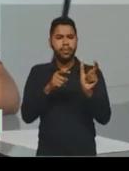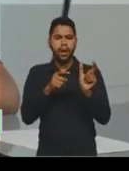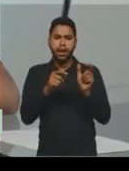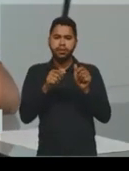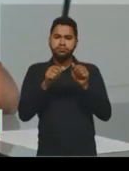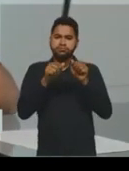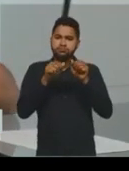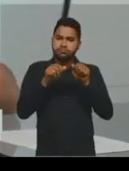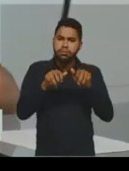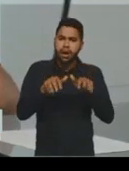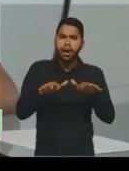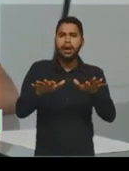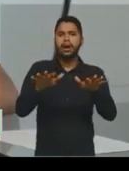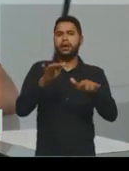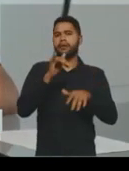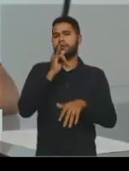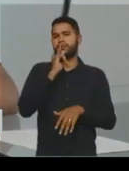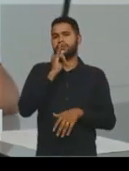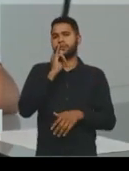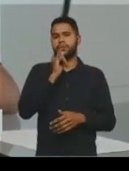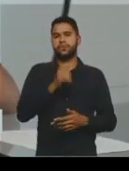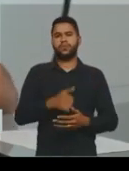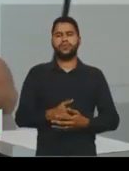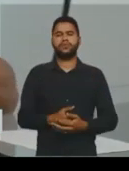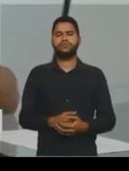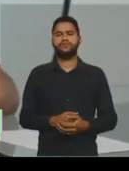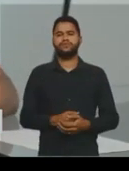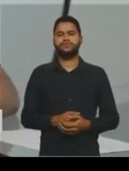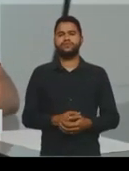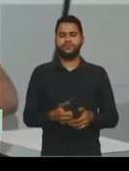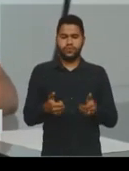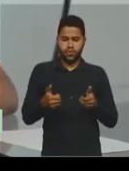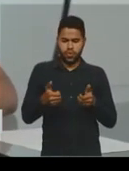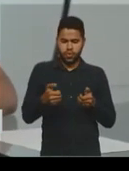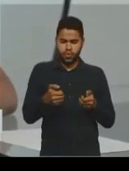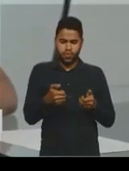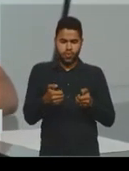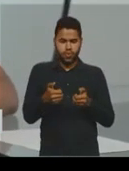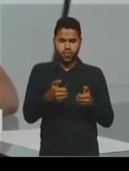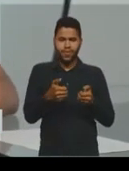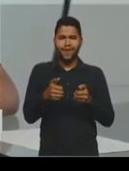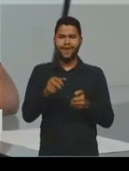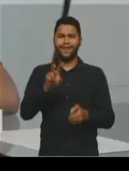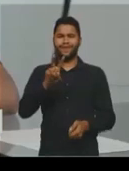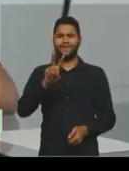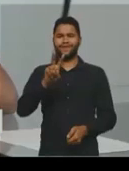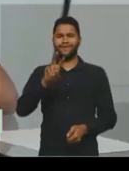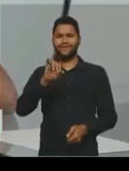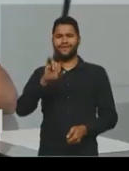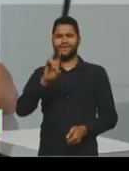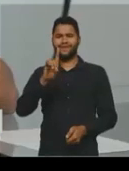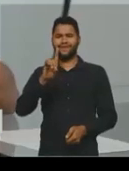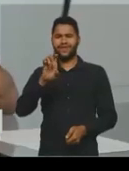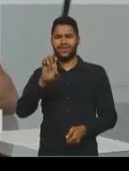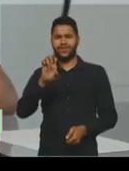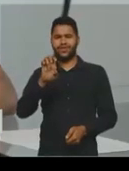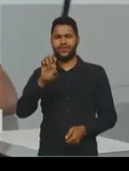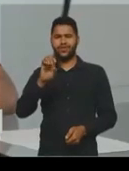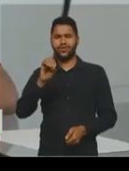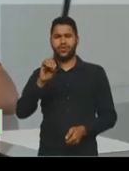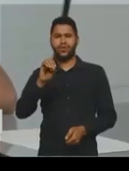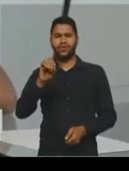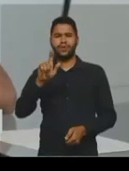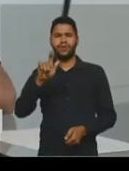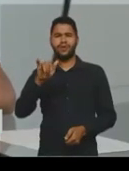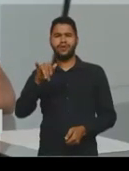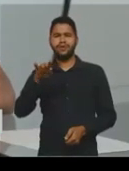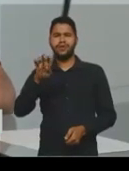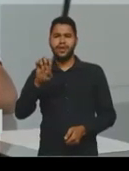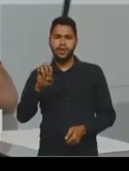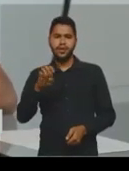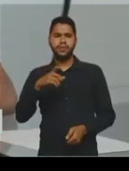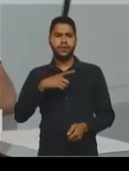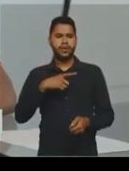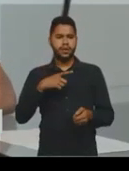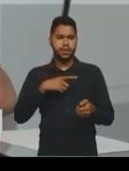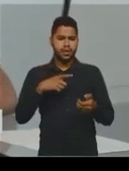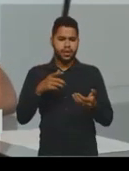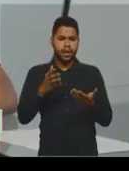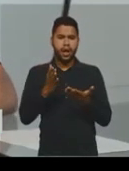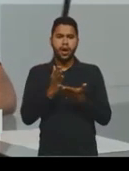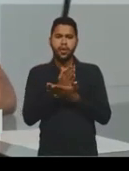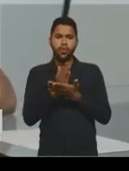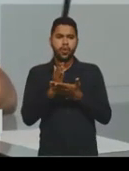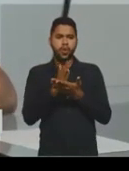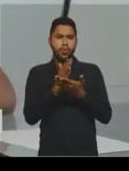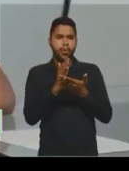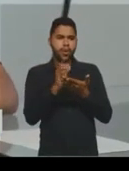Então, às vezes a gente pega ali um videogame mesmo, igual eu já dei uma aula, então tem vários jogos e termos dentro deles que são em